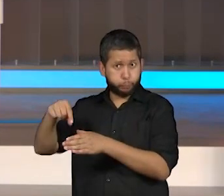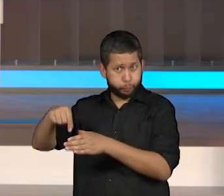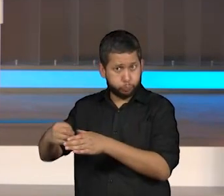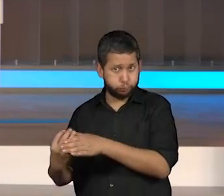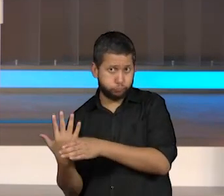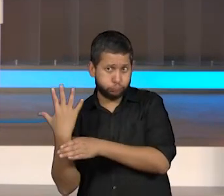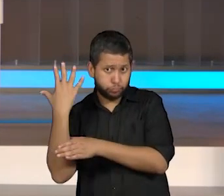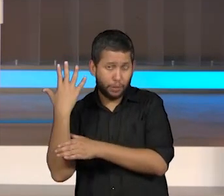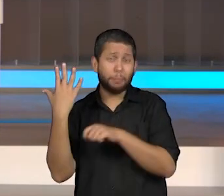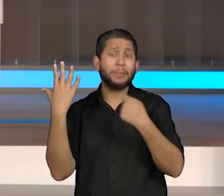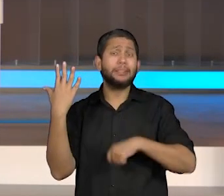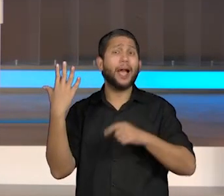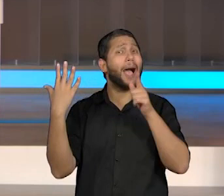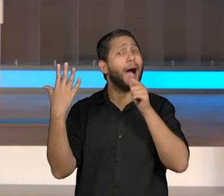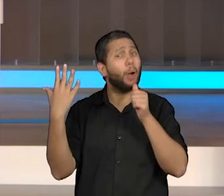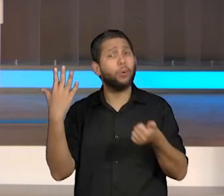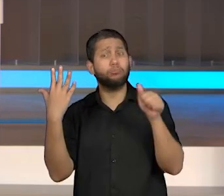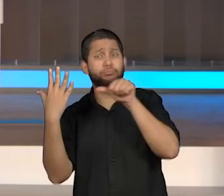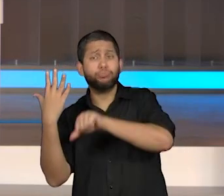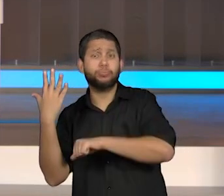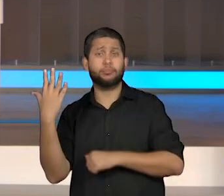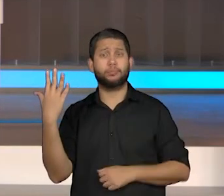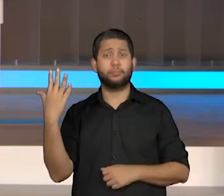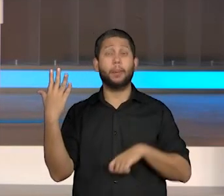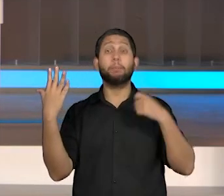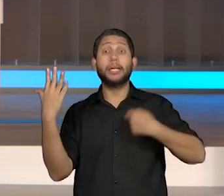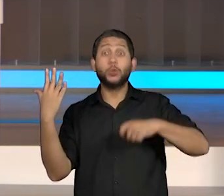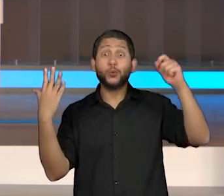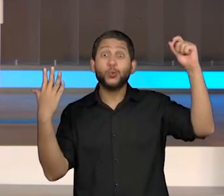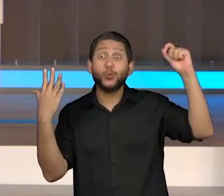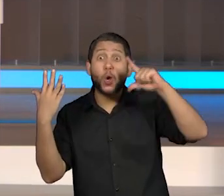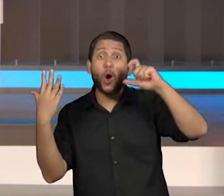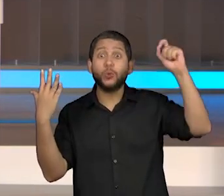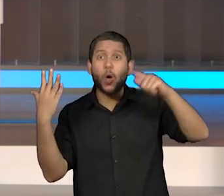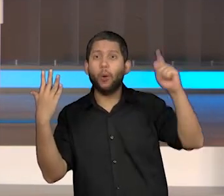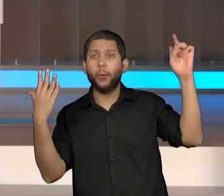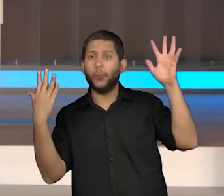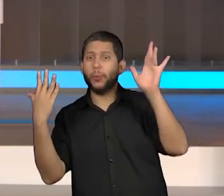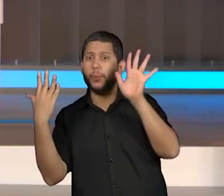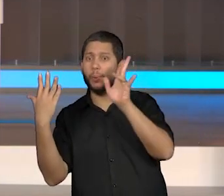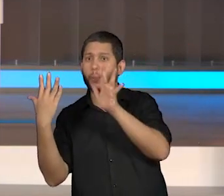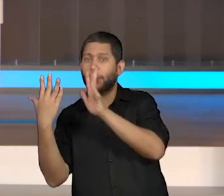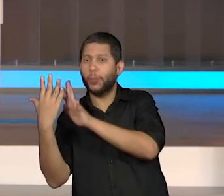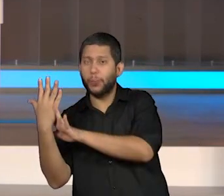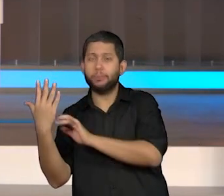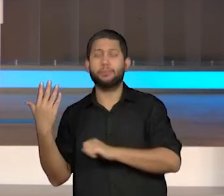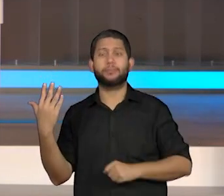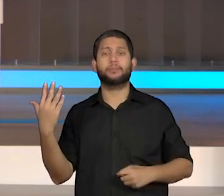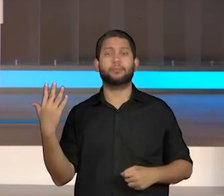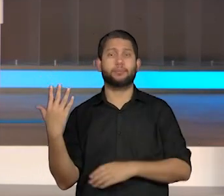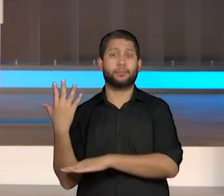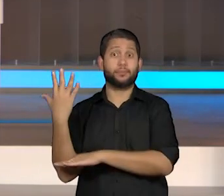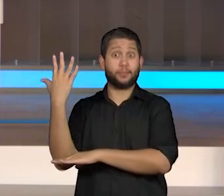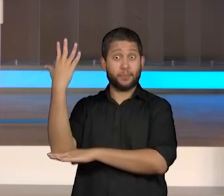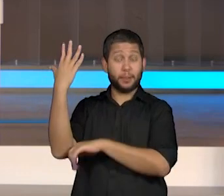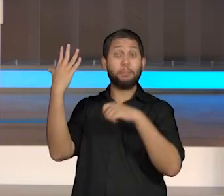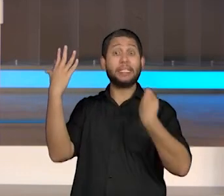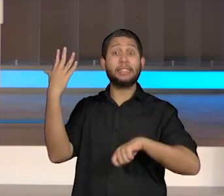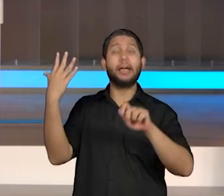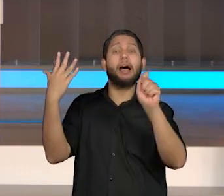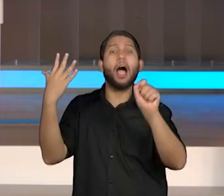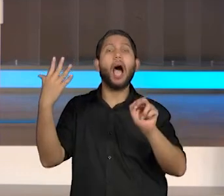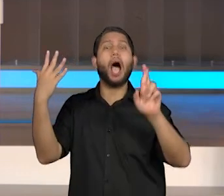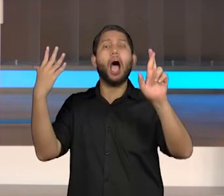luz solar, energia do sol, junto com o dióxido de carbono, que é um gás presente no ar,